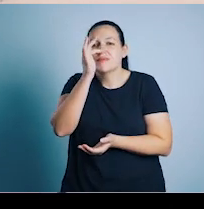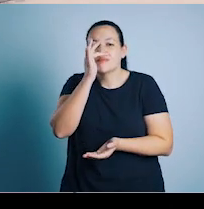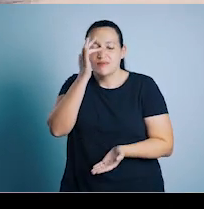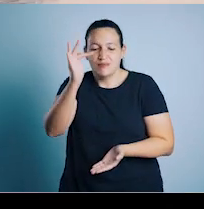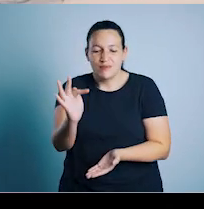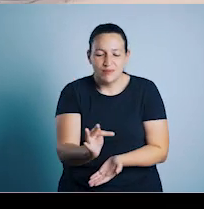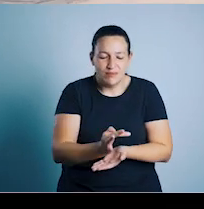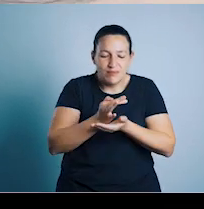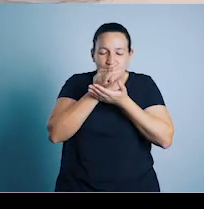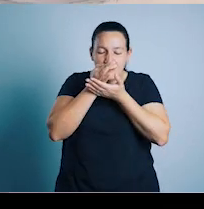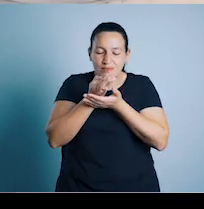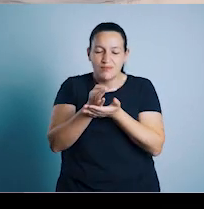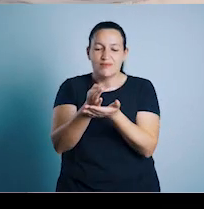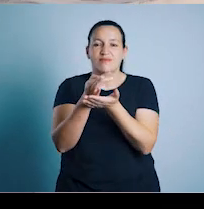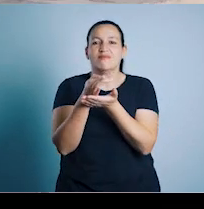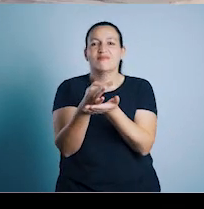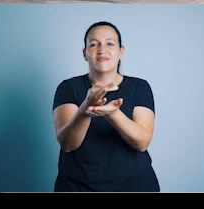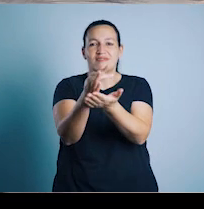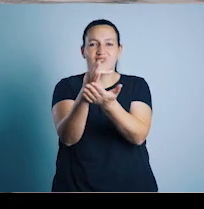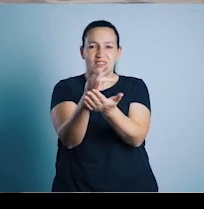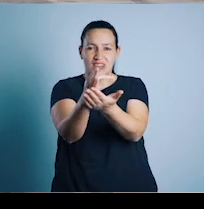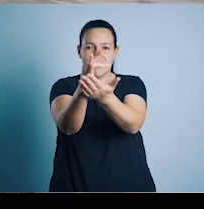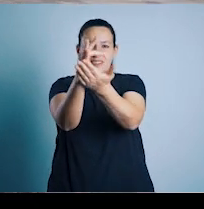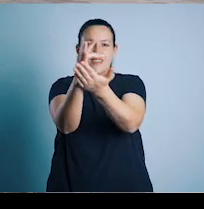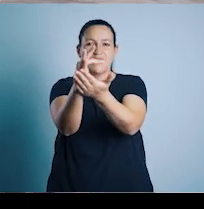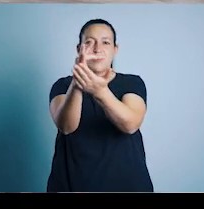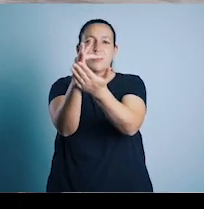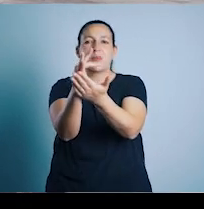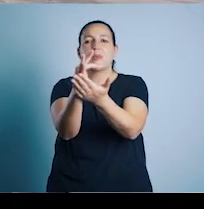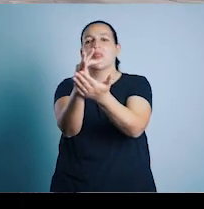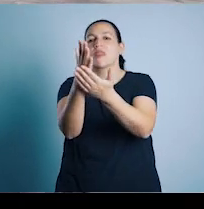a flor que oferta um bem querer.